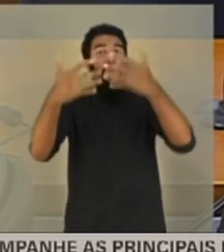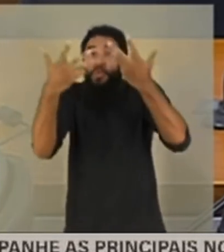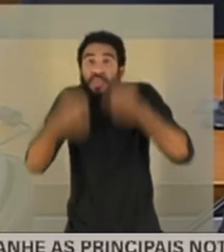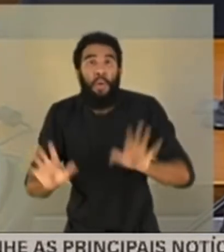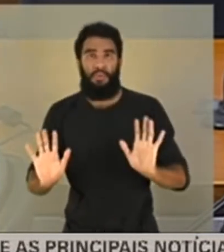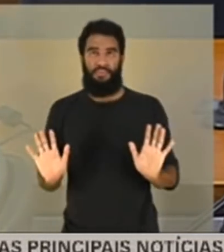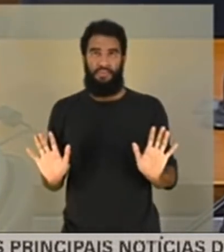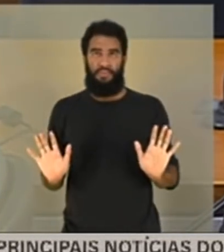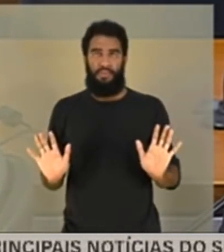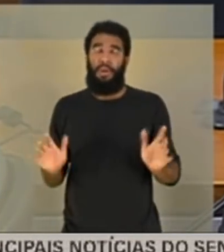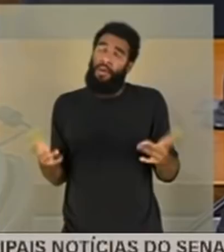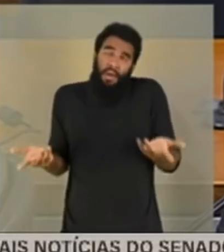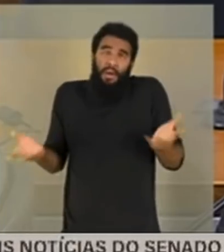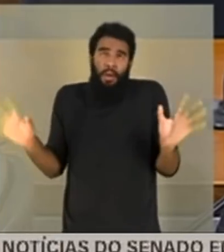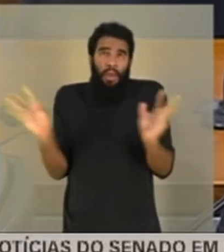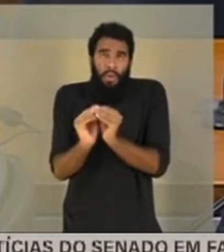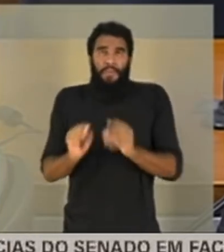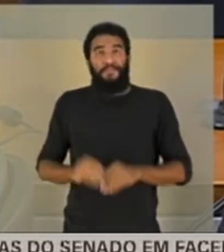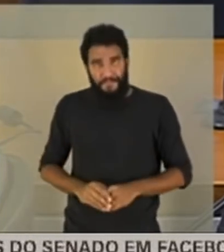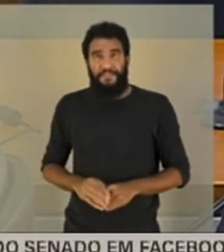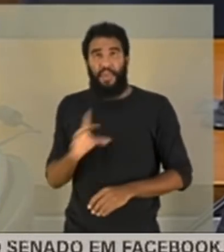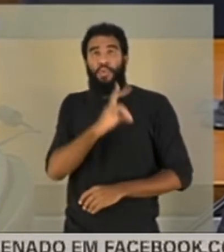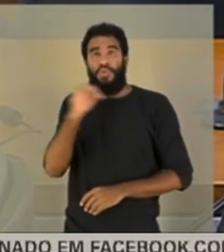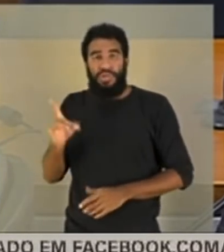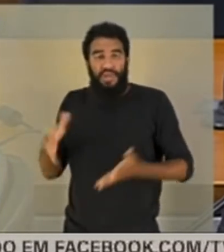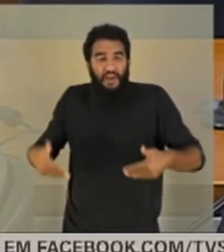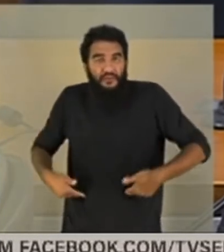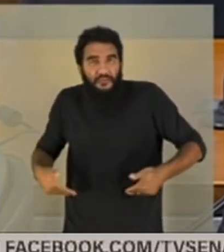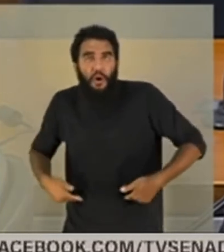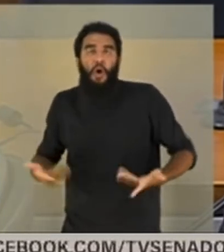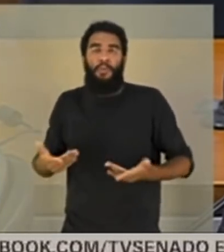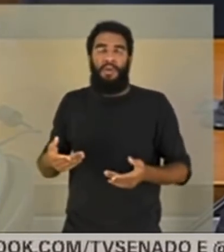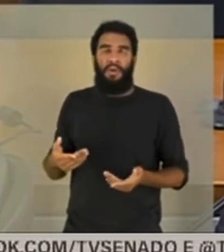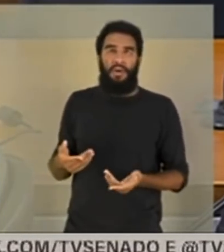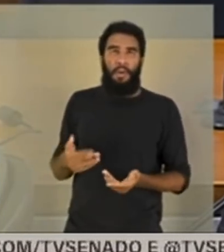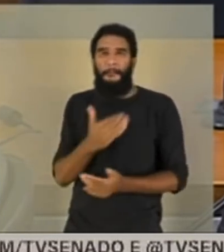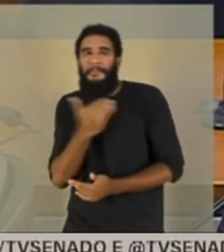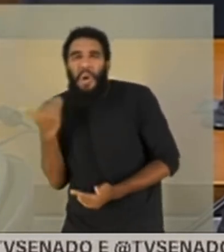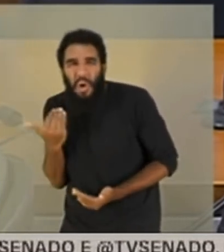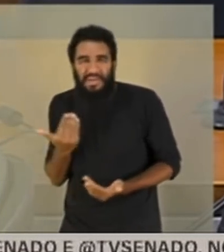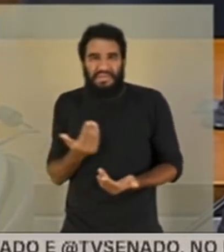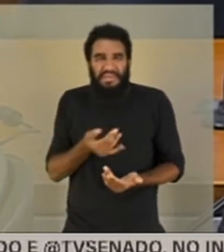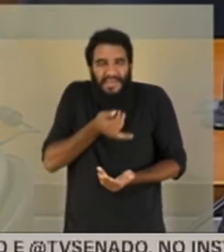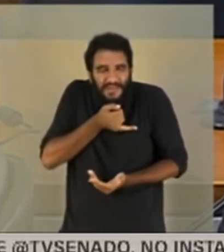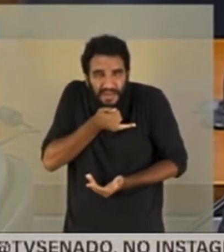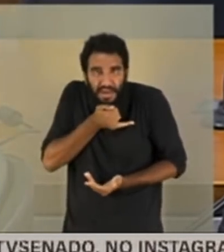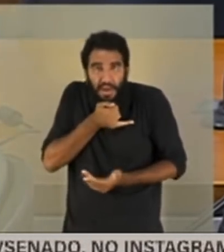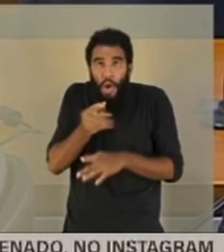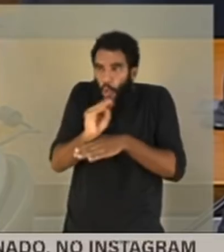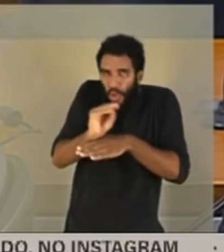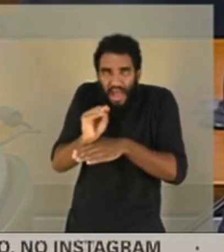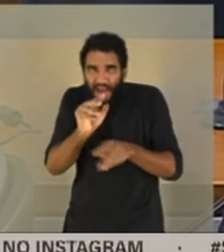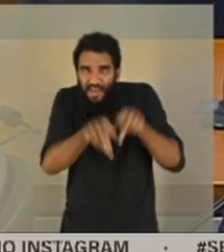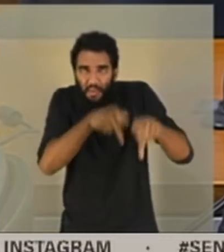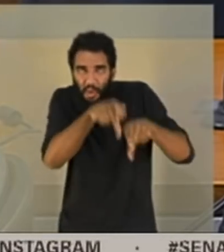Em suma, em dias de fome, doença, morte e luto, em vez de cuidar do povo que o elegeu,